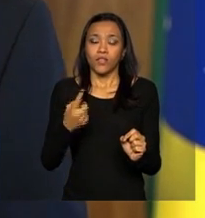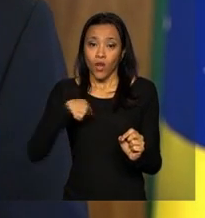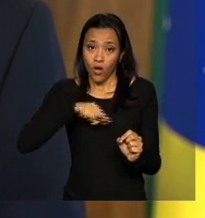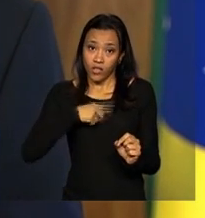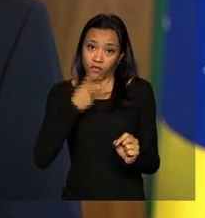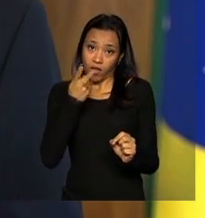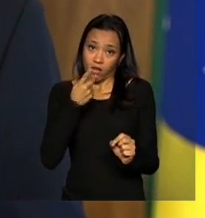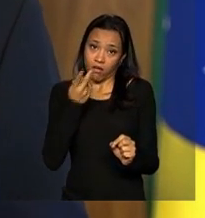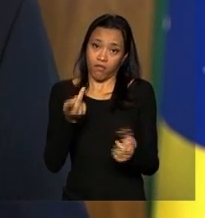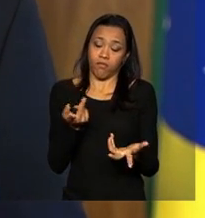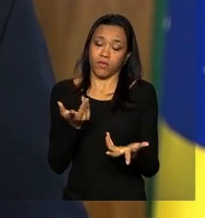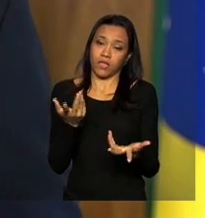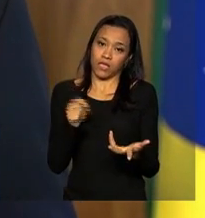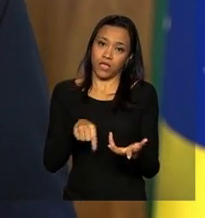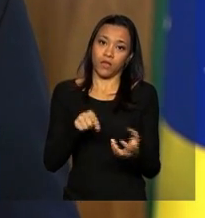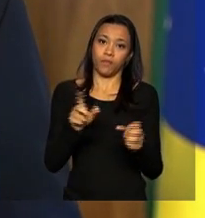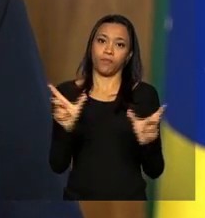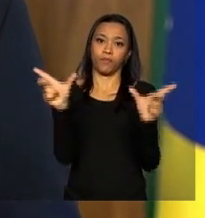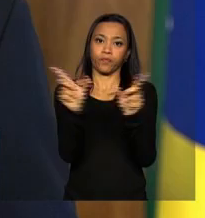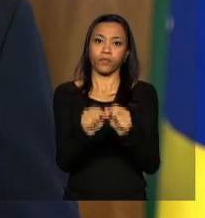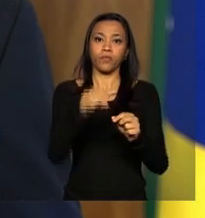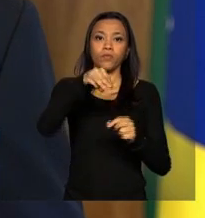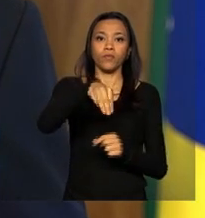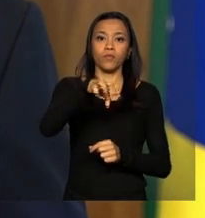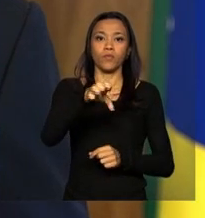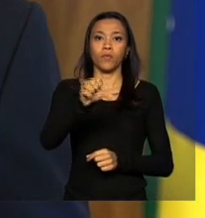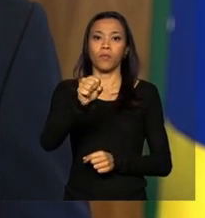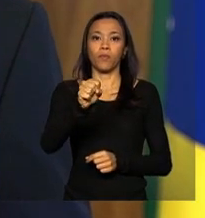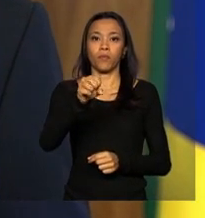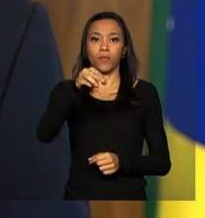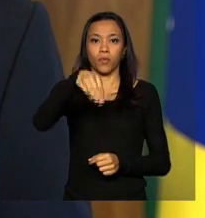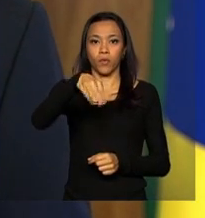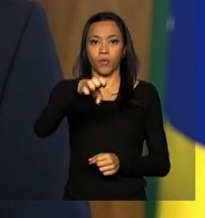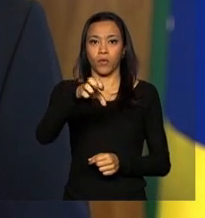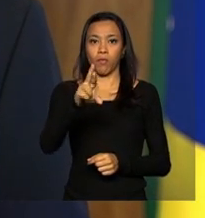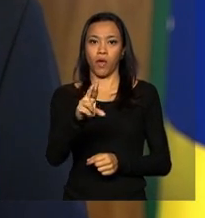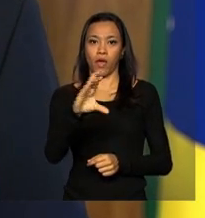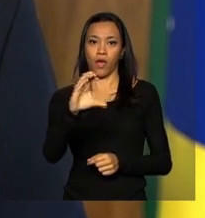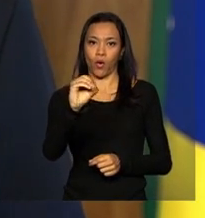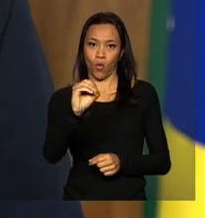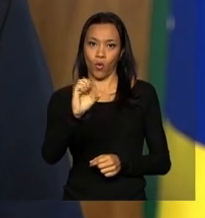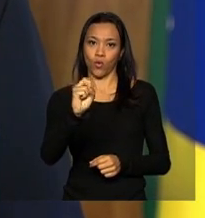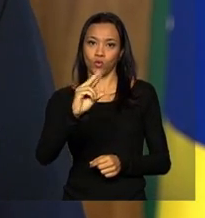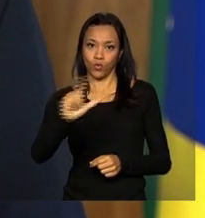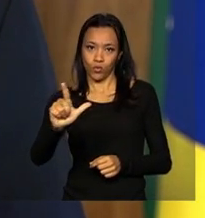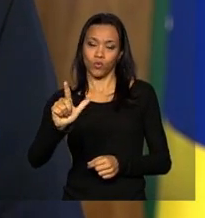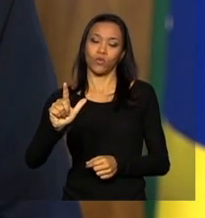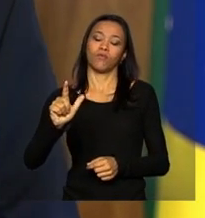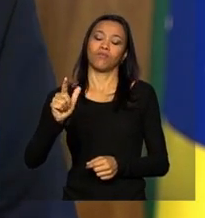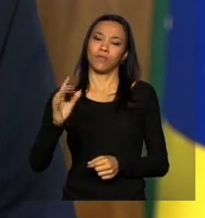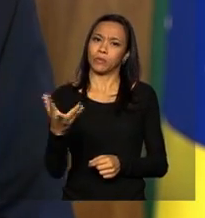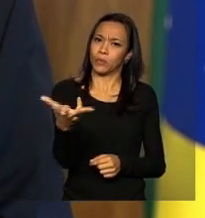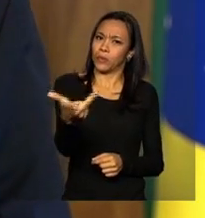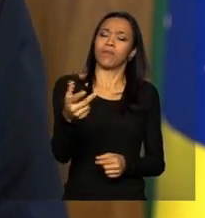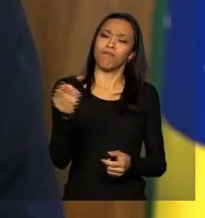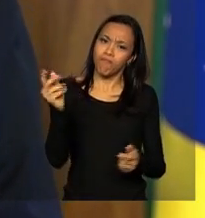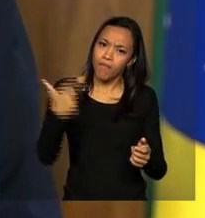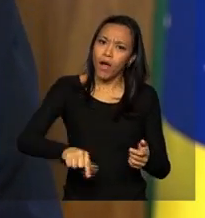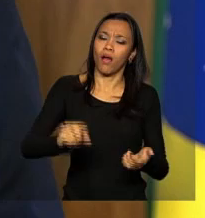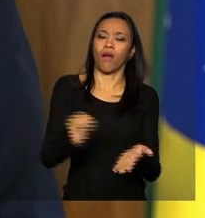sinceros se nós disséssemos que o Mercosul, tal como está, nos satisfaz. Não se